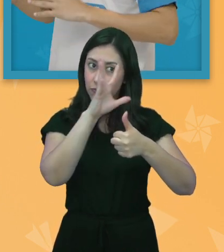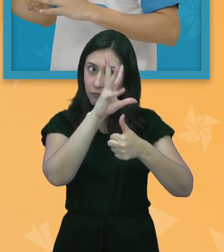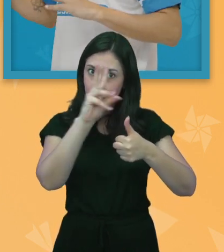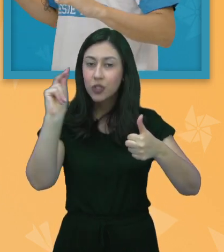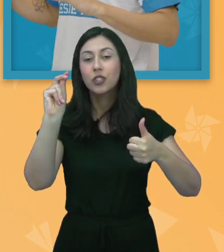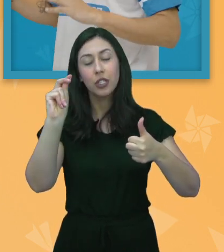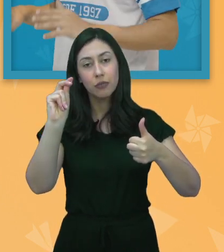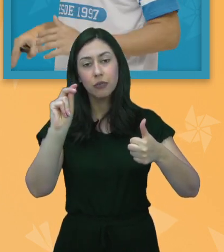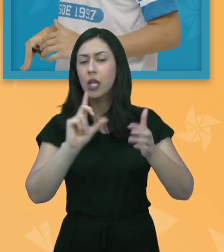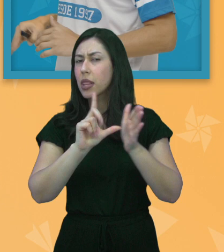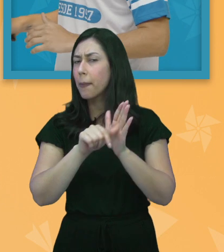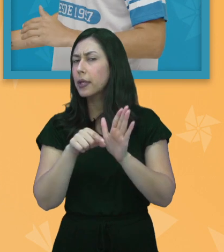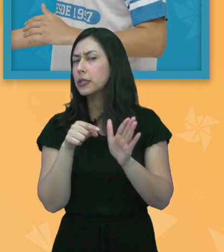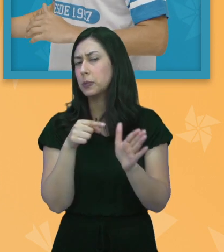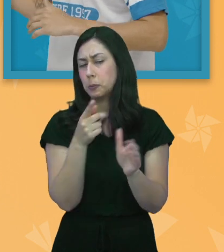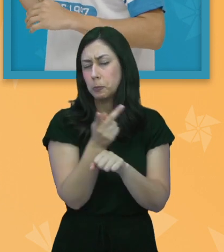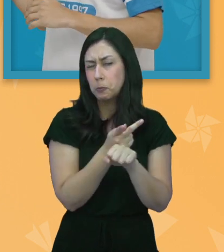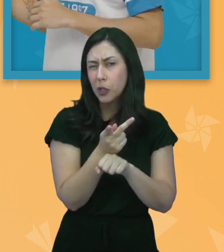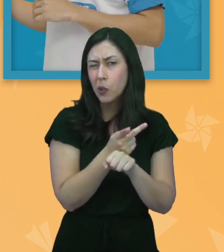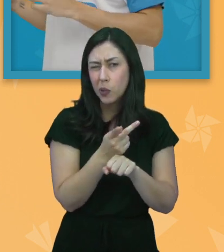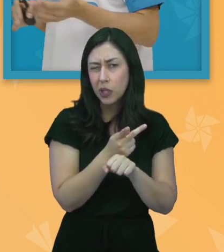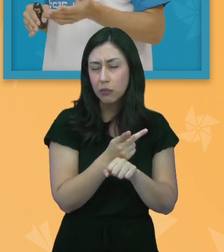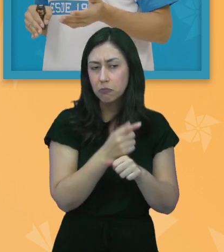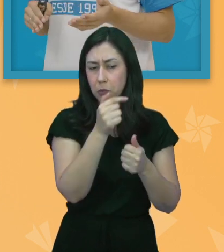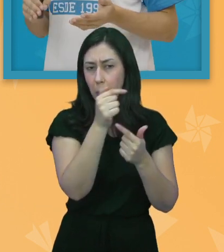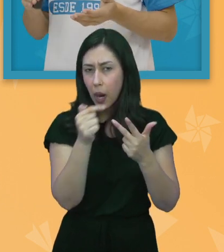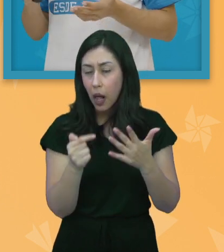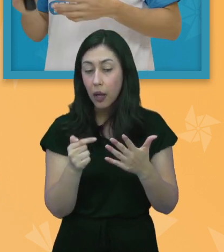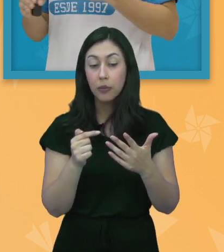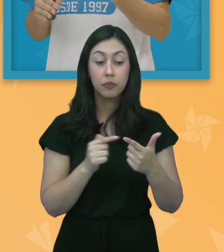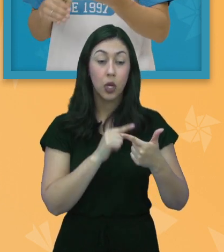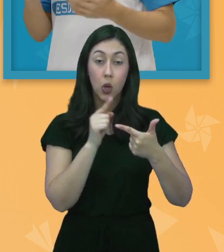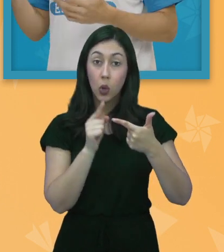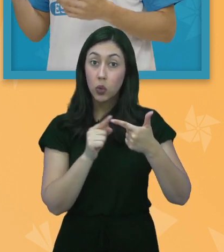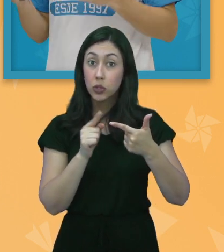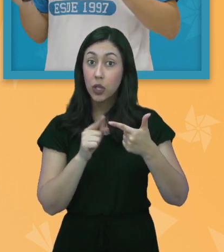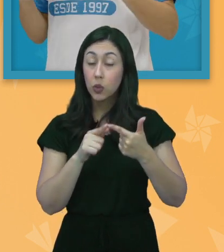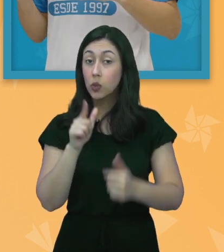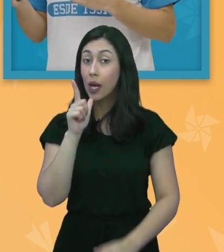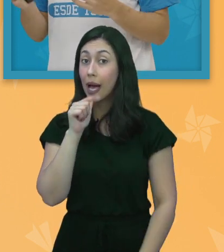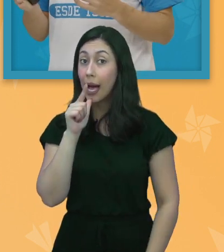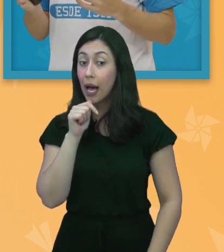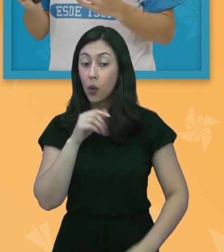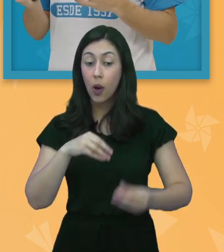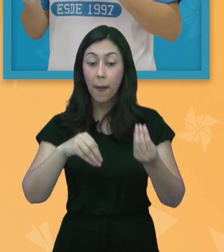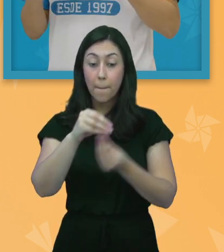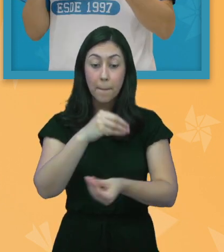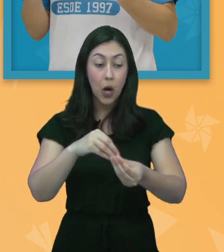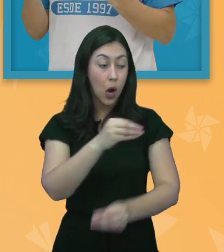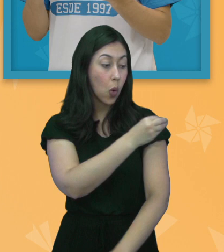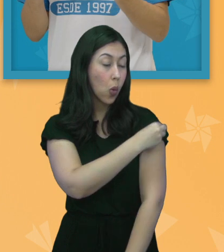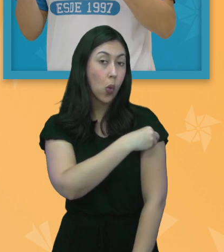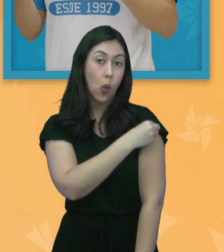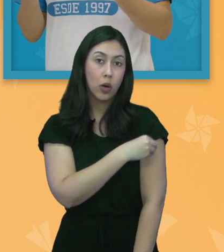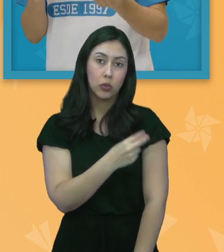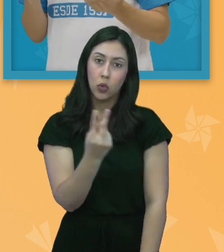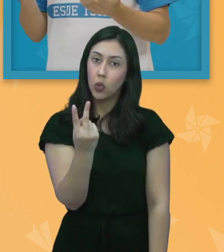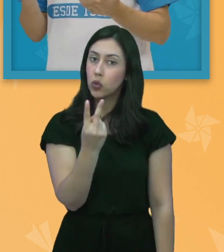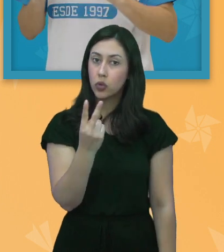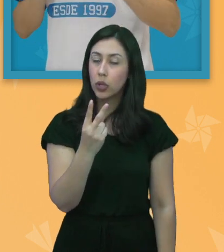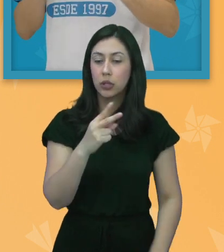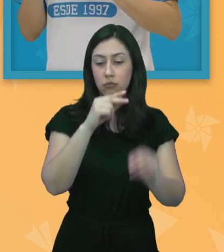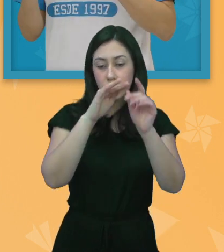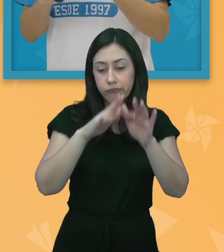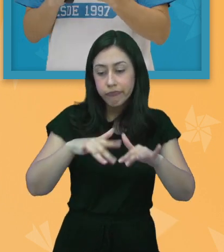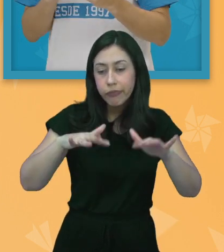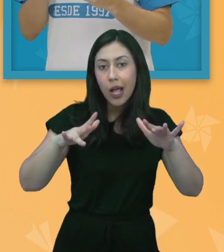gente vê as alternativas qual que casa certinho. Água e álcool. Água e álcool, se você misturar, são dois líquidos